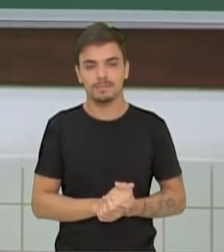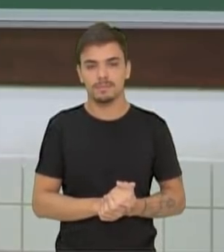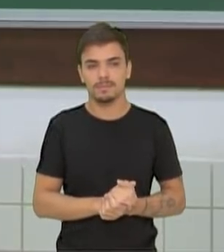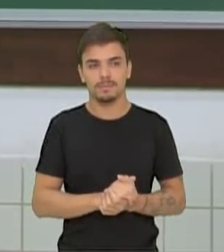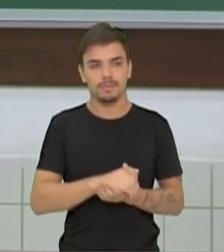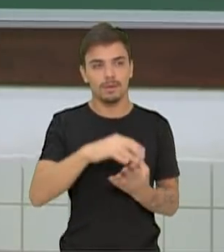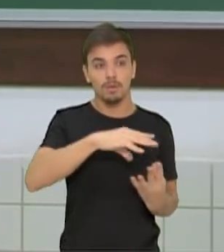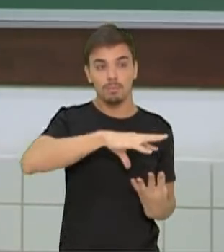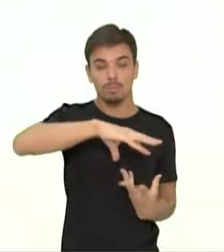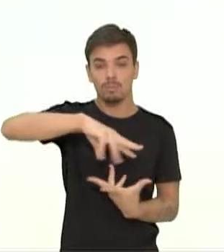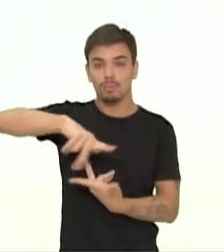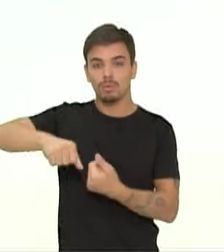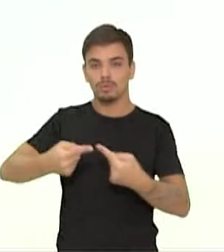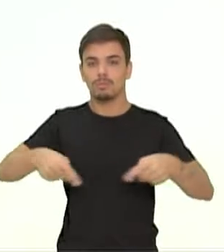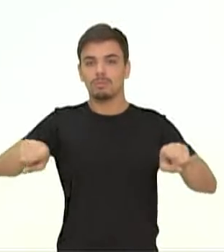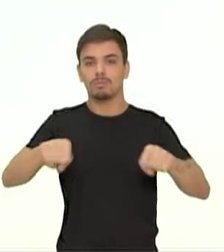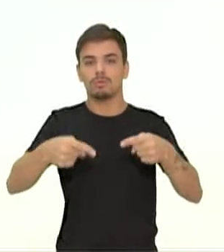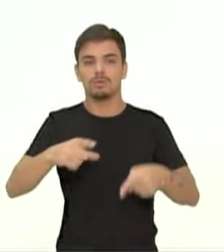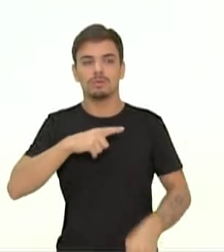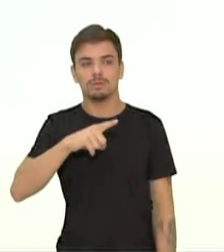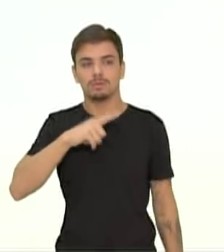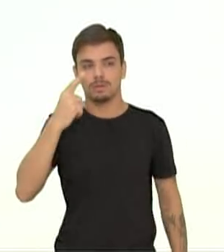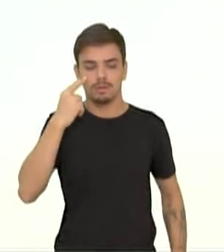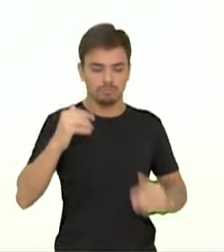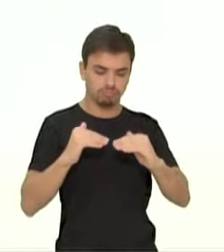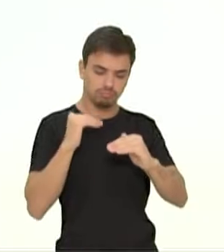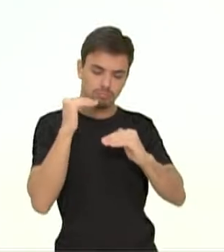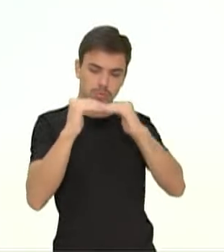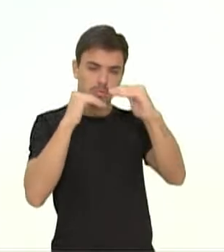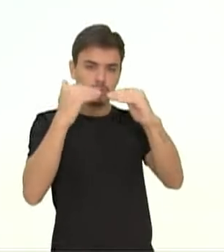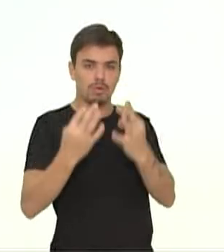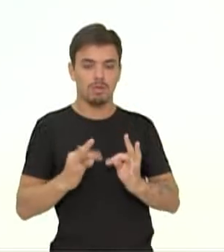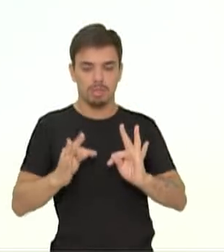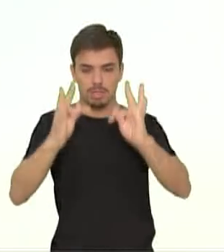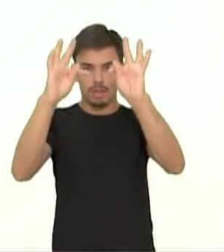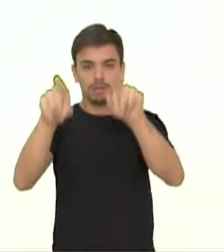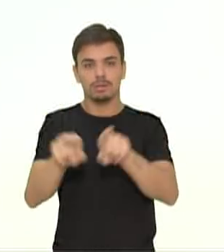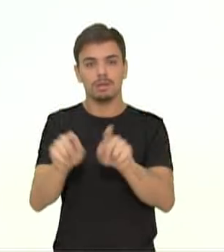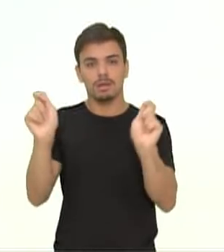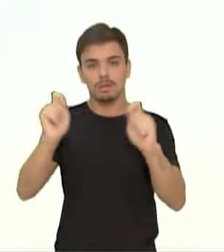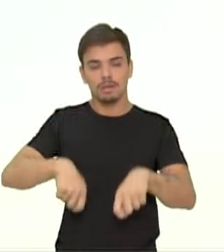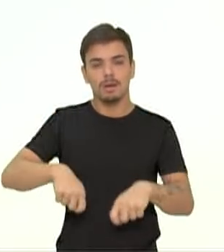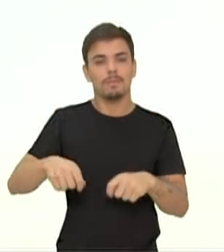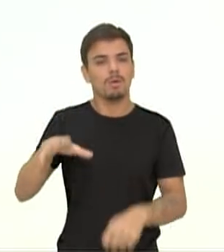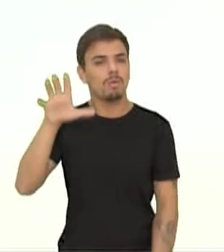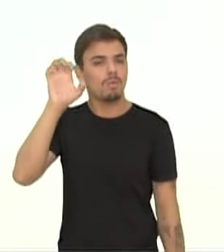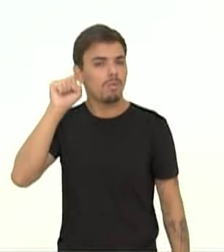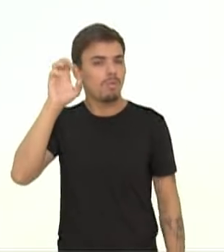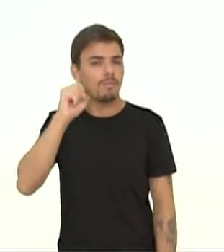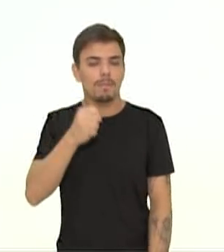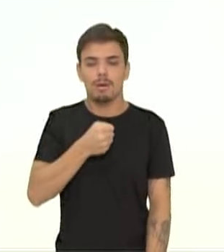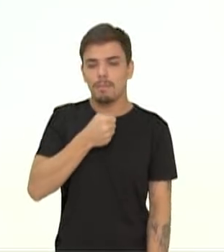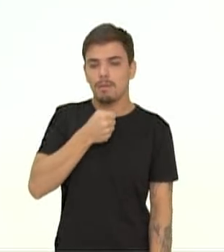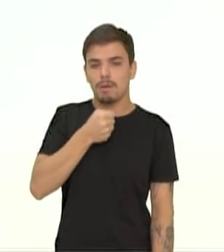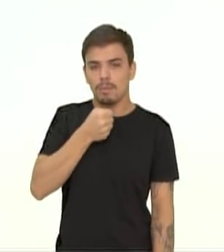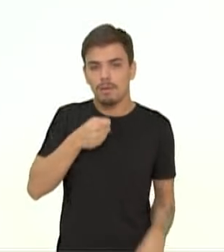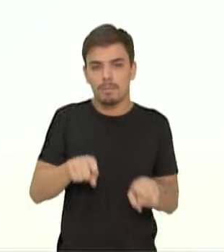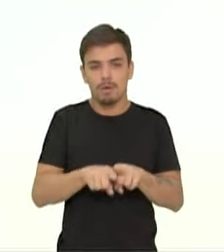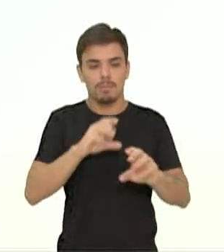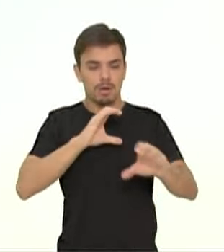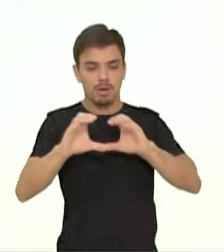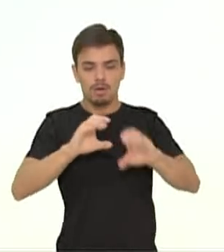Mundo musical. Com os avanços tecnológicos, podemos ouvir gravações de cantoras e cantores